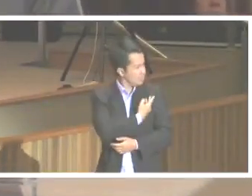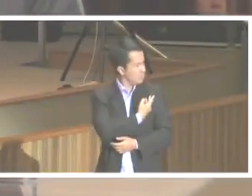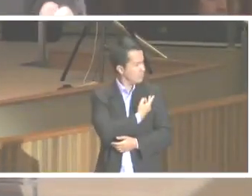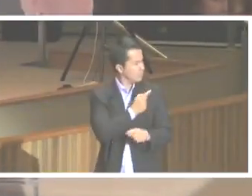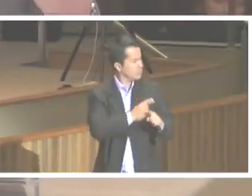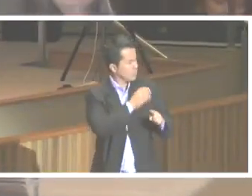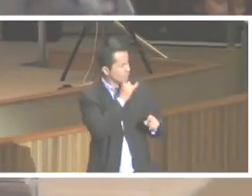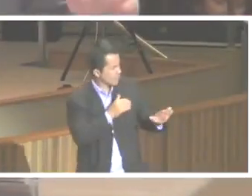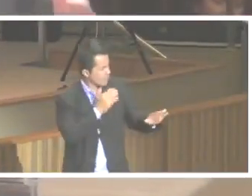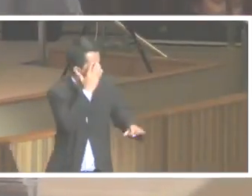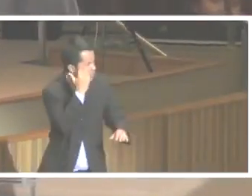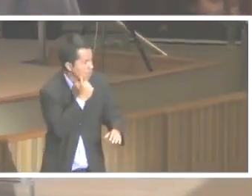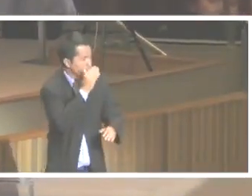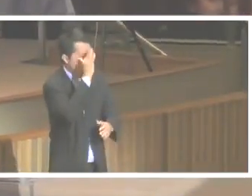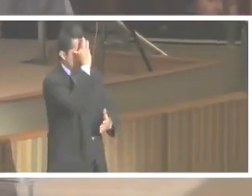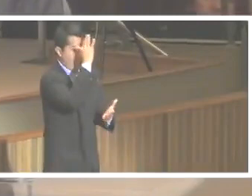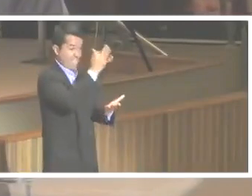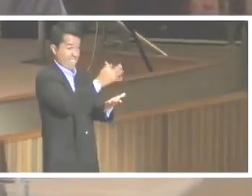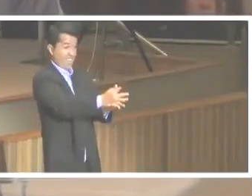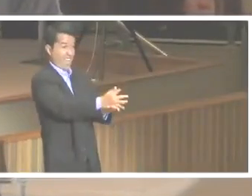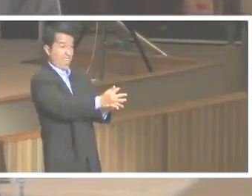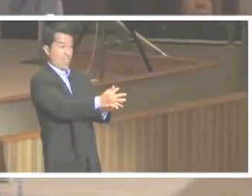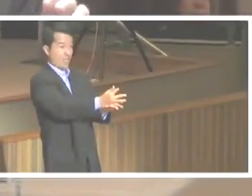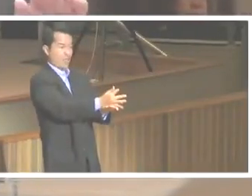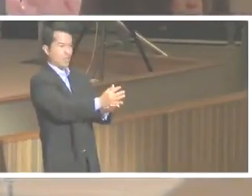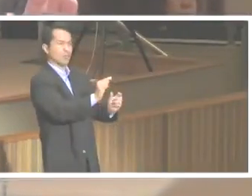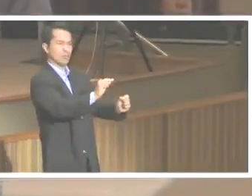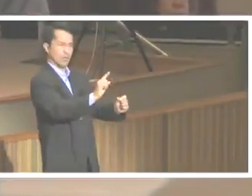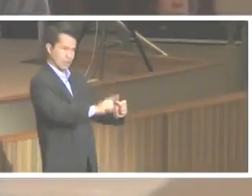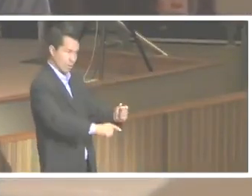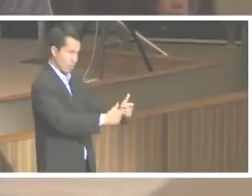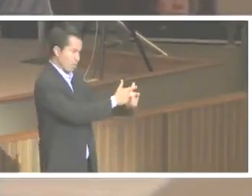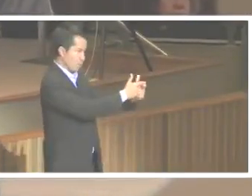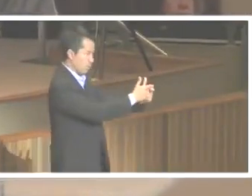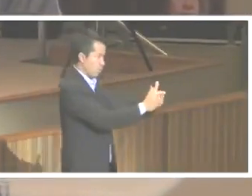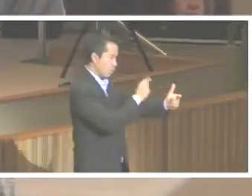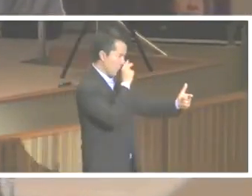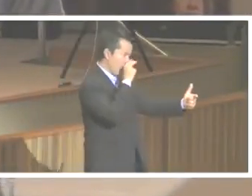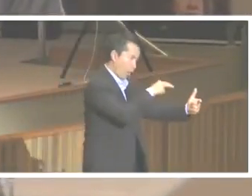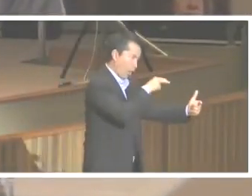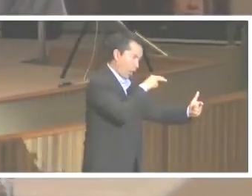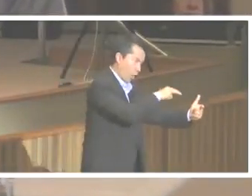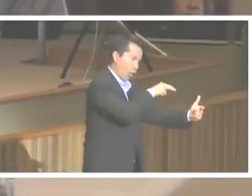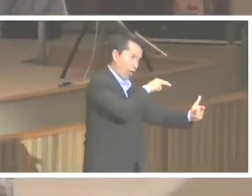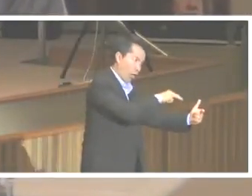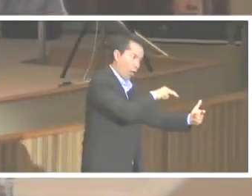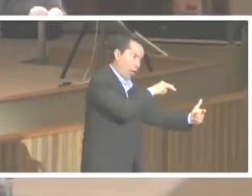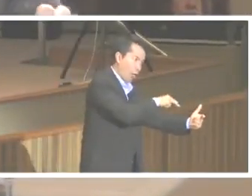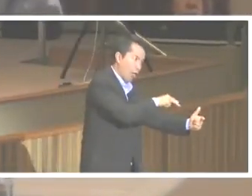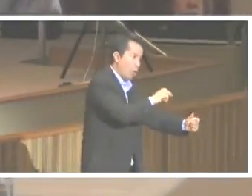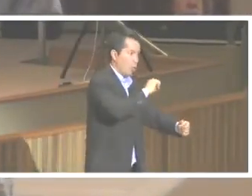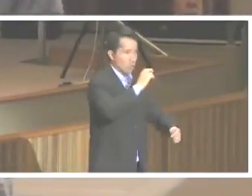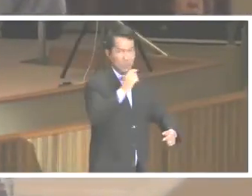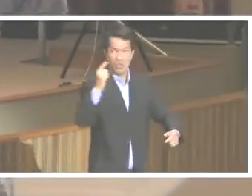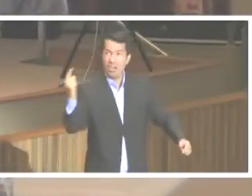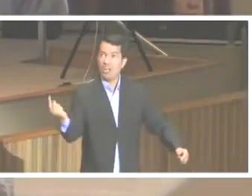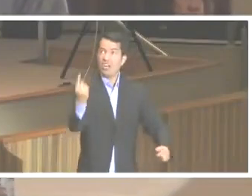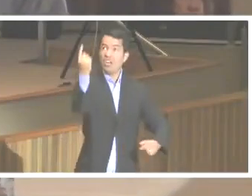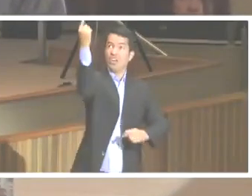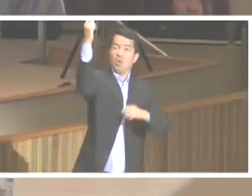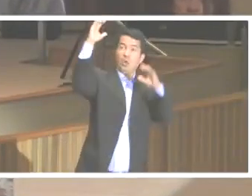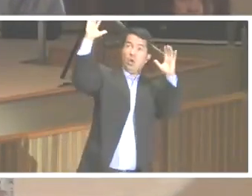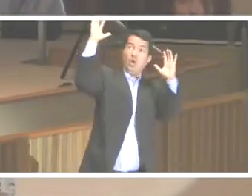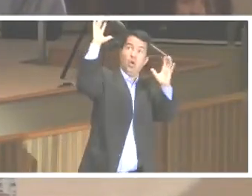o tamanho do problema não é o tamanho da luta não é o tamanho dos gigantes que nos